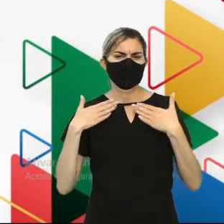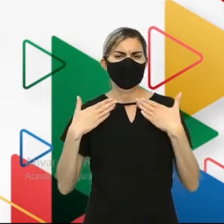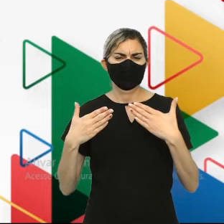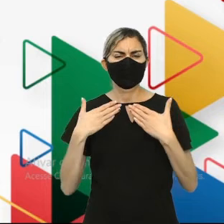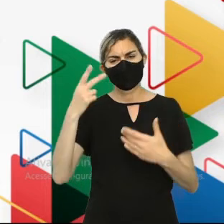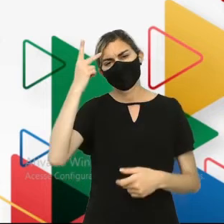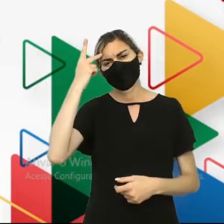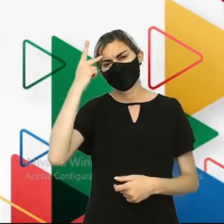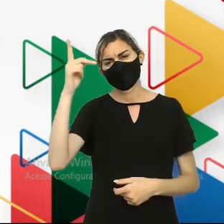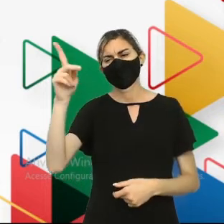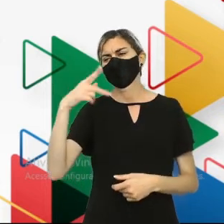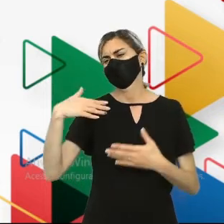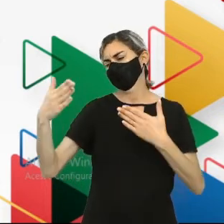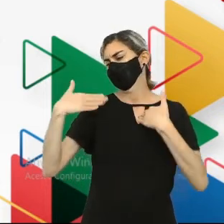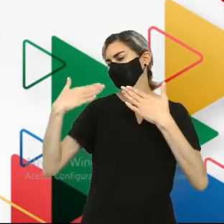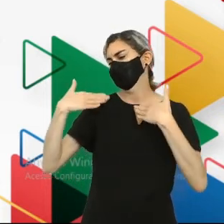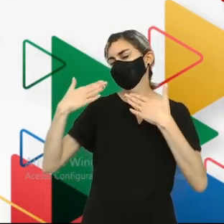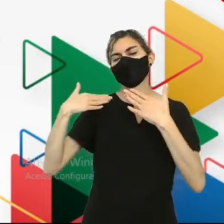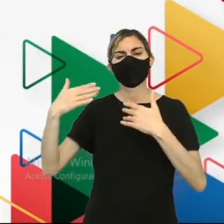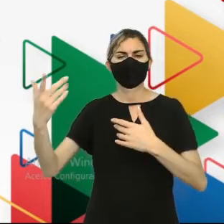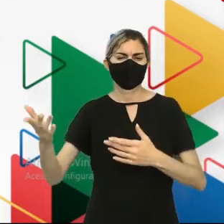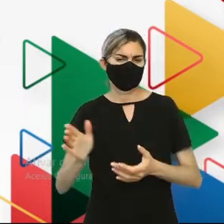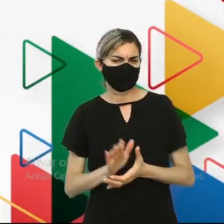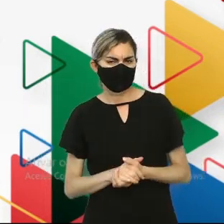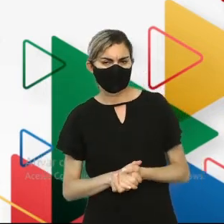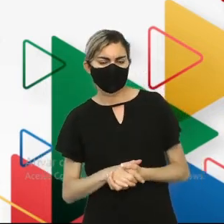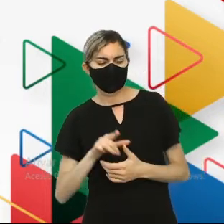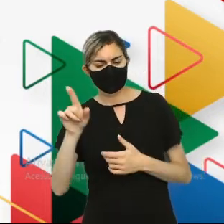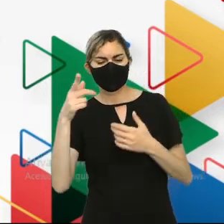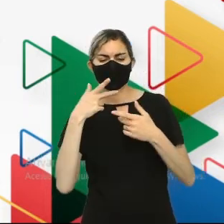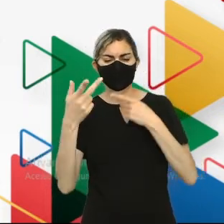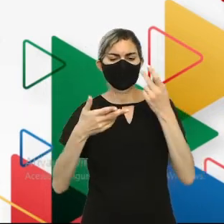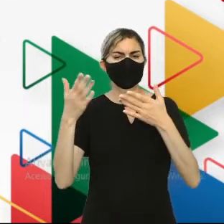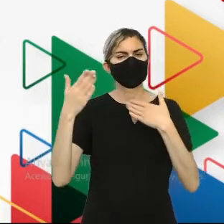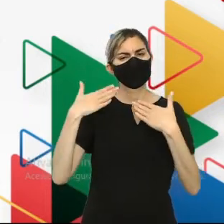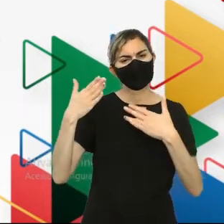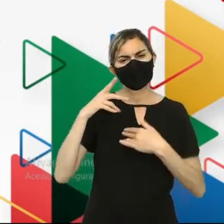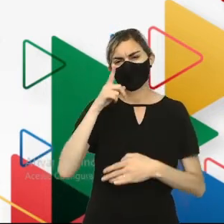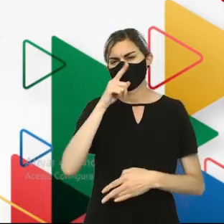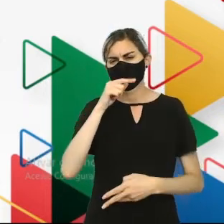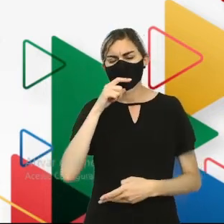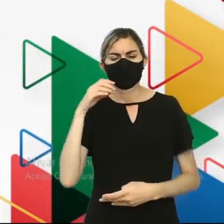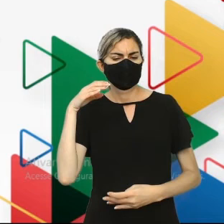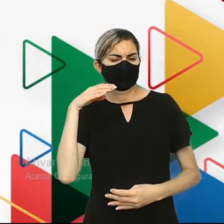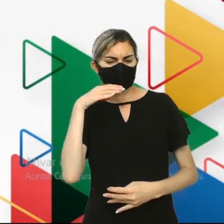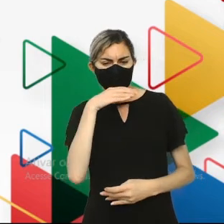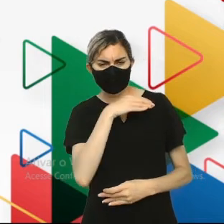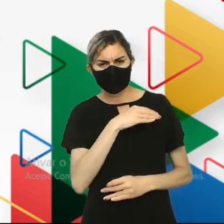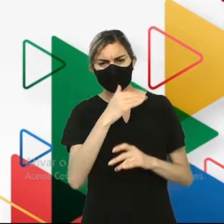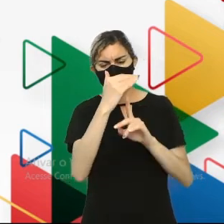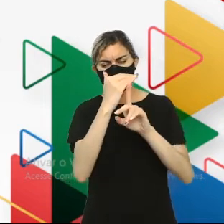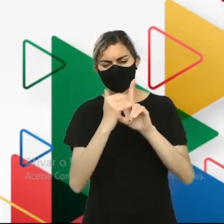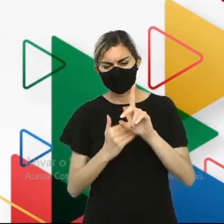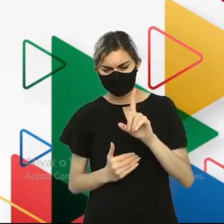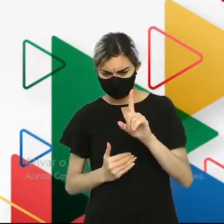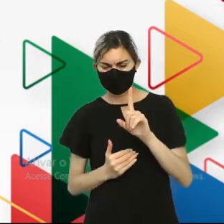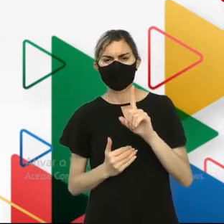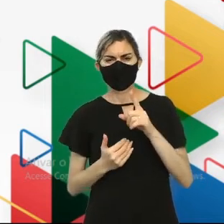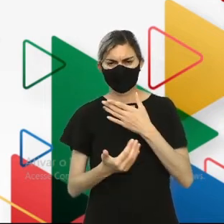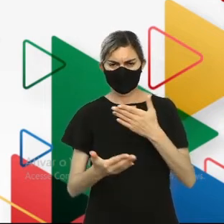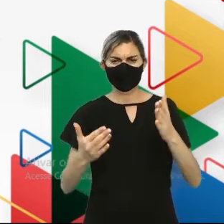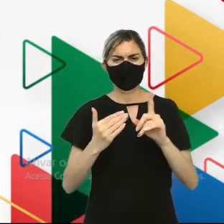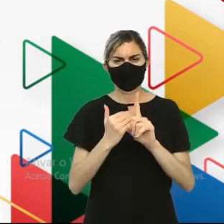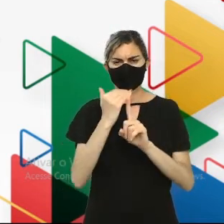São Paulo fala de calor. Calor. Então, a água quente baixa um pouquinho